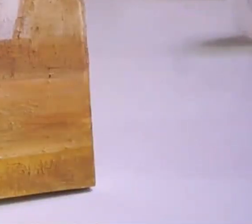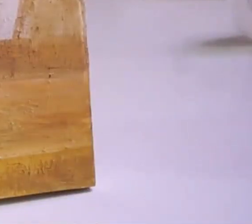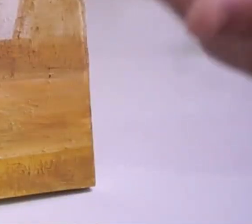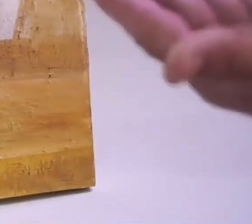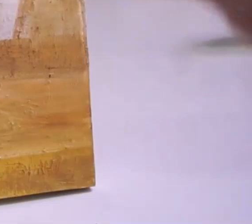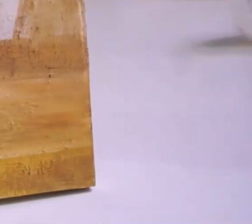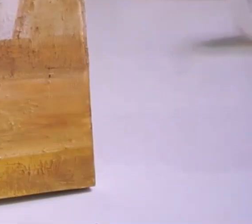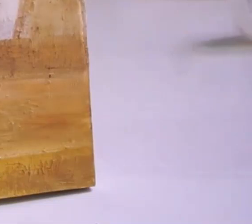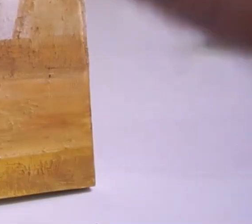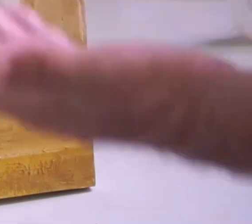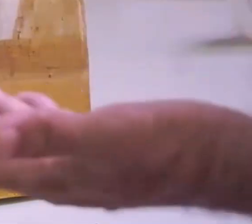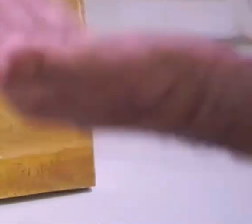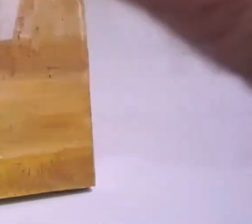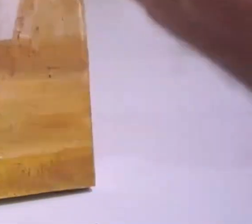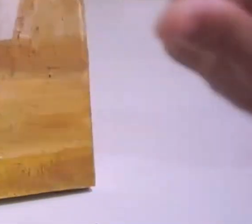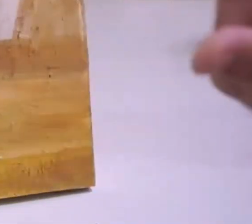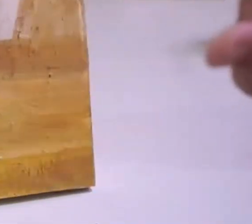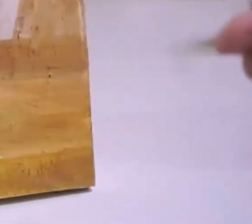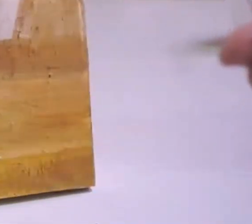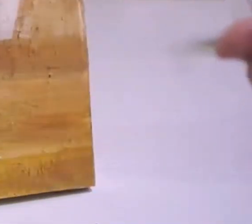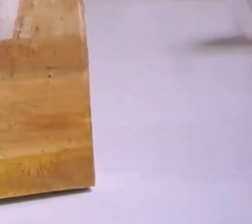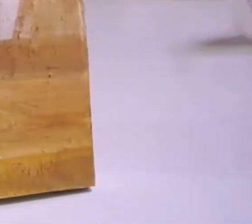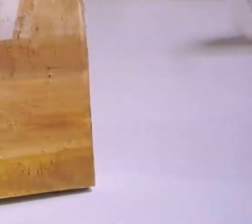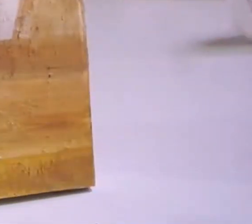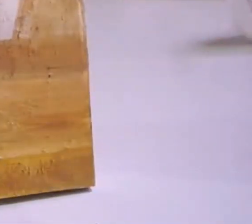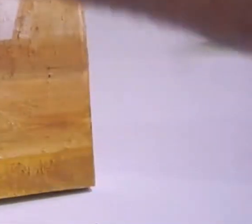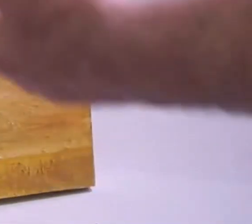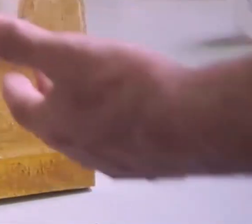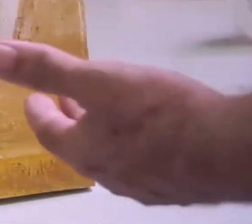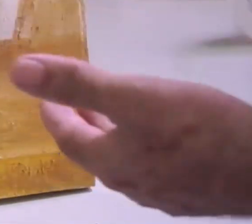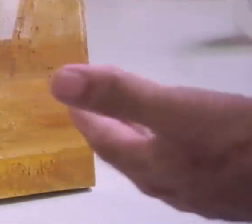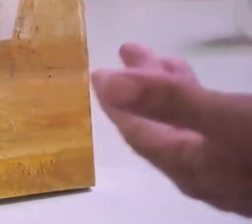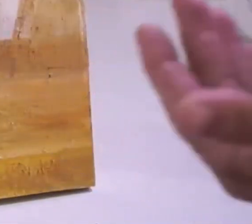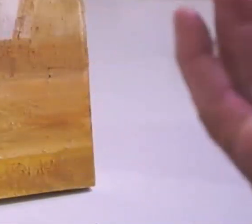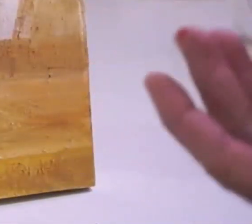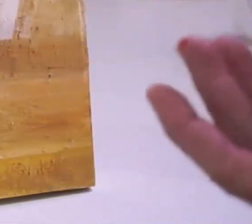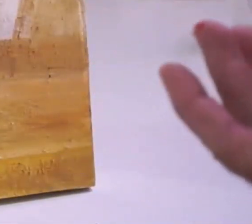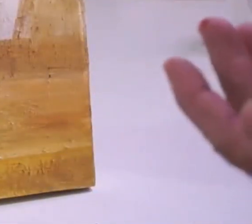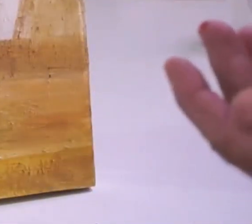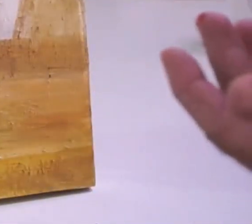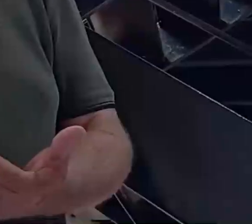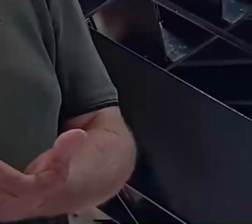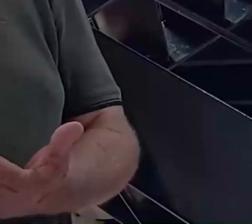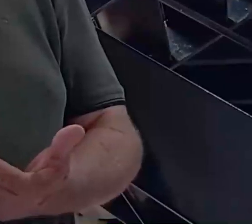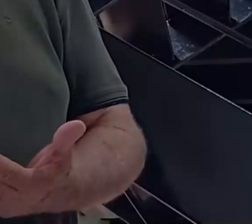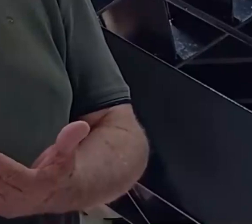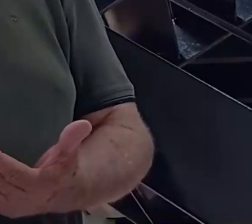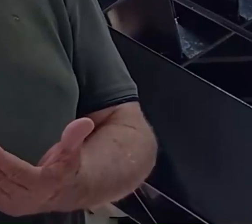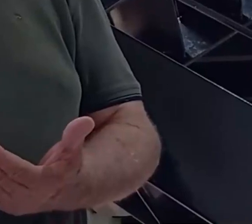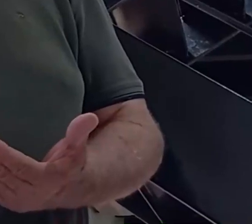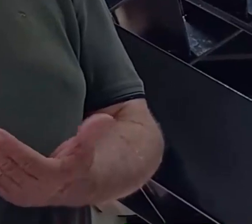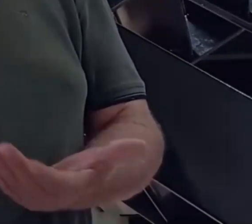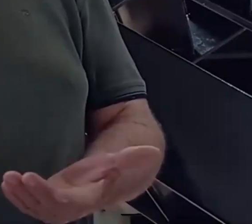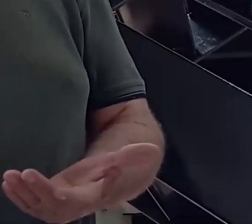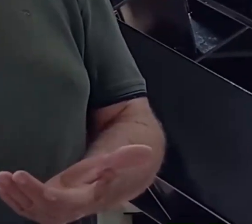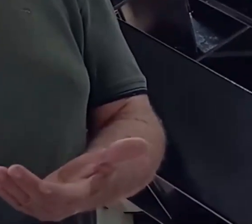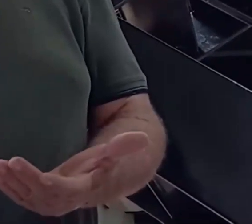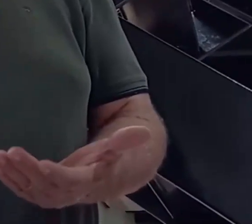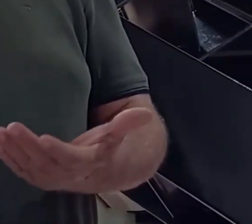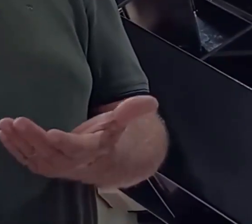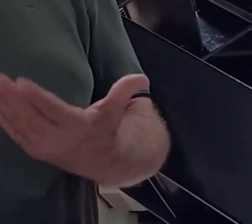ele aceita a cor mais clara em cima da cor escura. Isso é importante saber disso aí. Porque às vezes as pessoas chegam assim, por